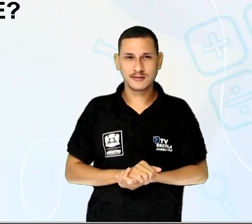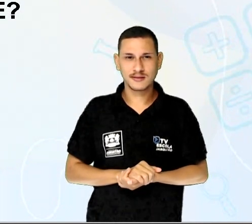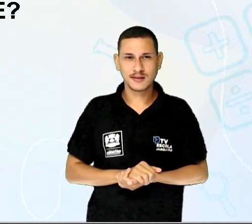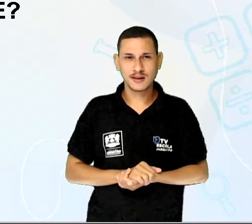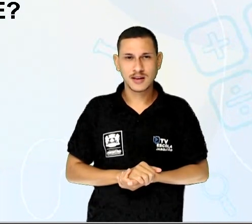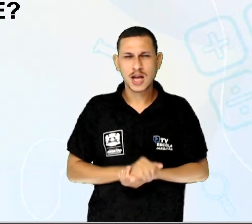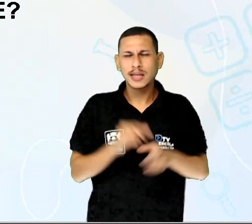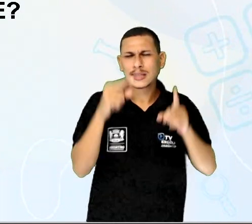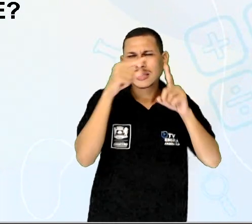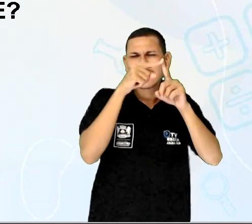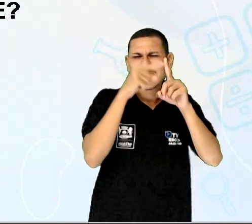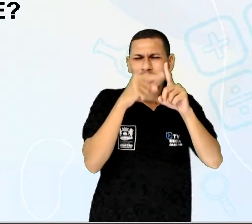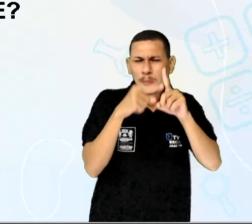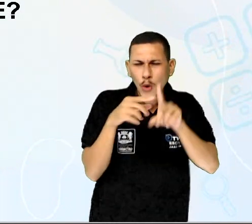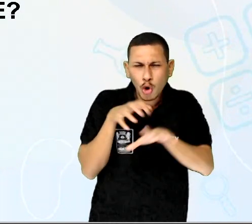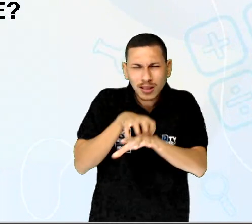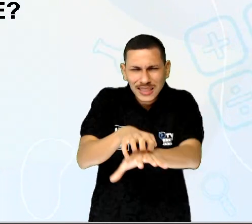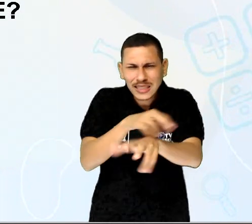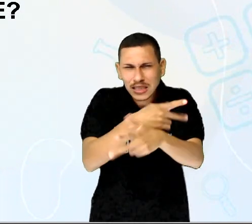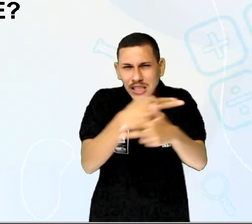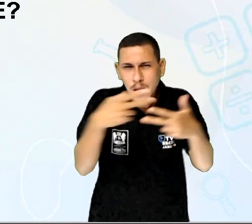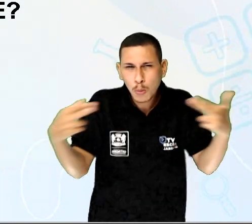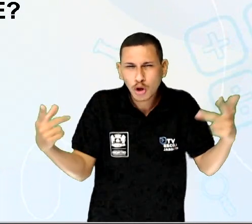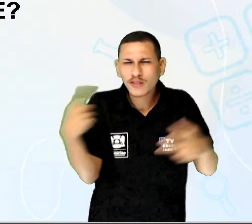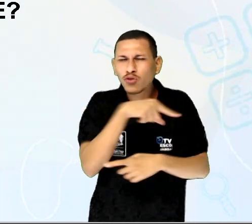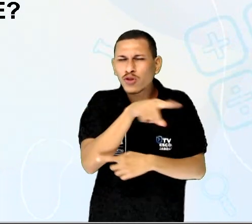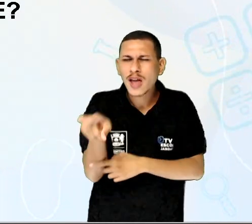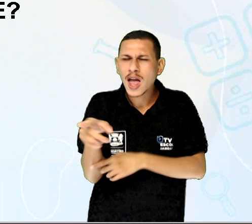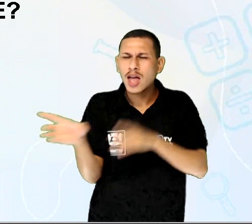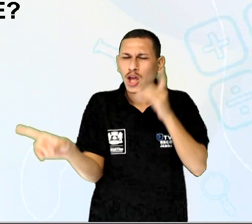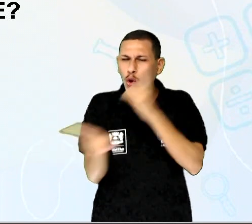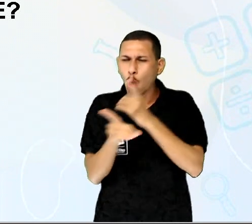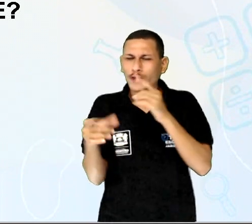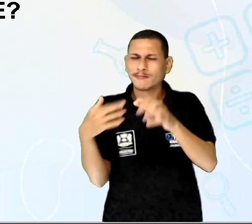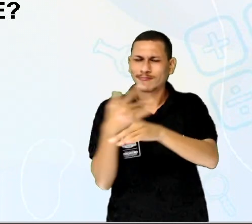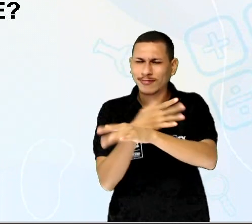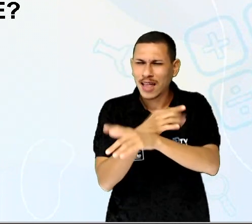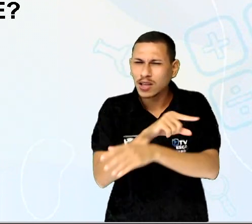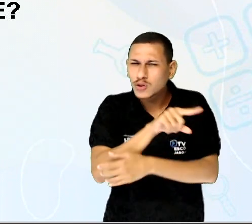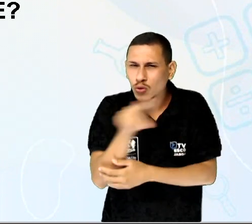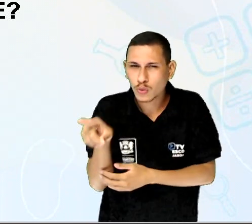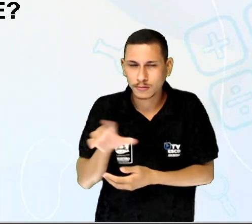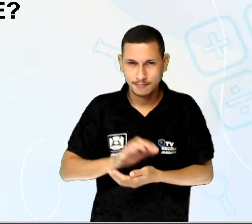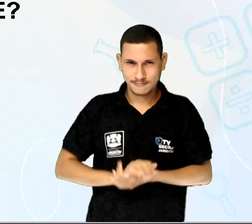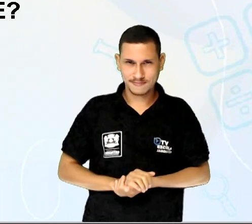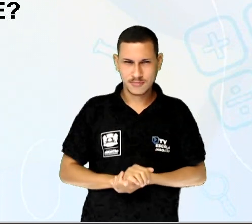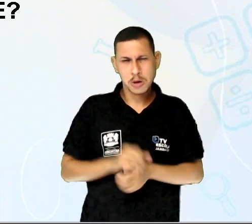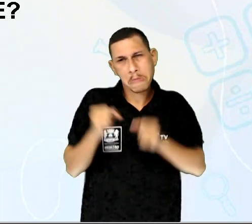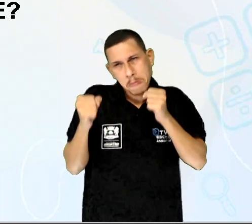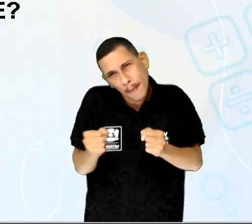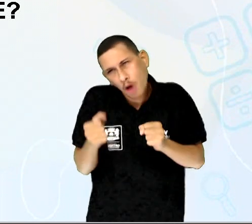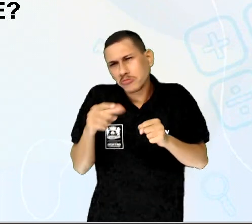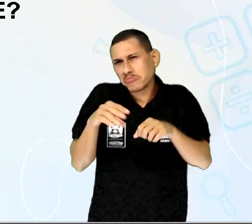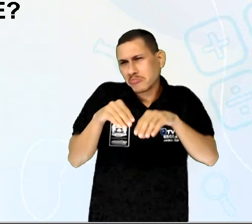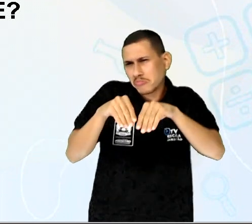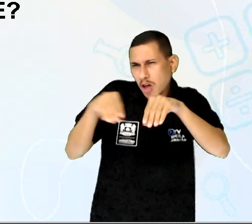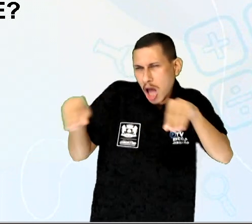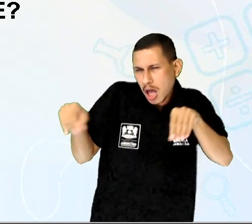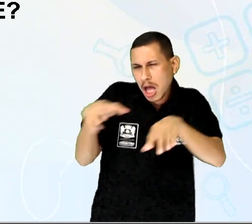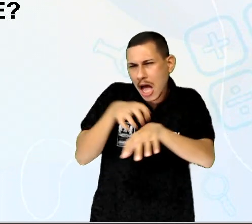Quais os tipos de transporte você encontra em sua cidade? Pode ser